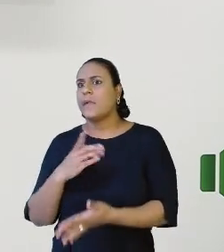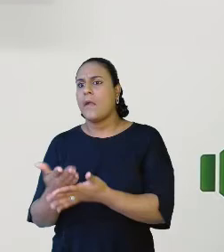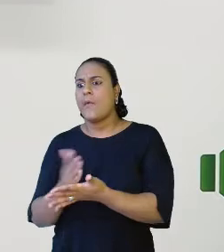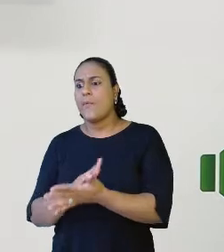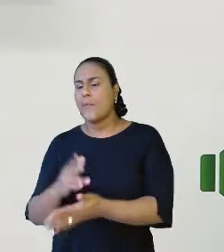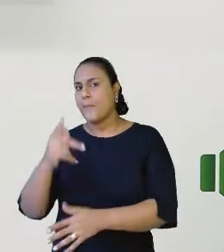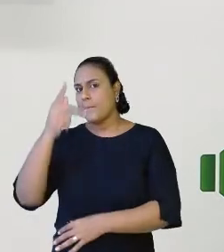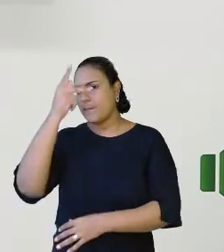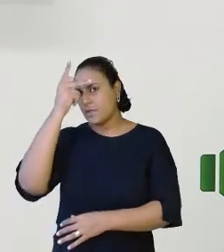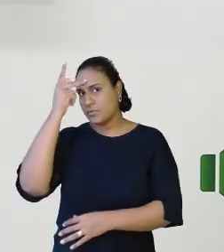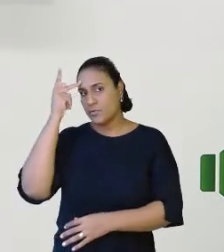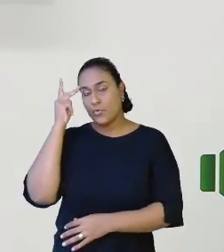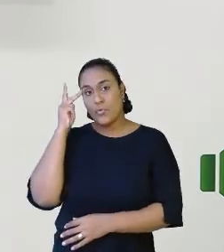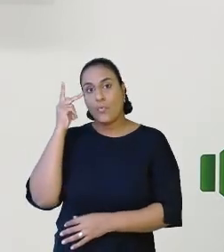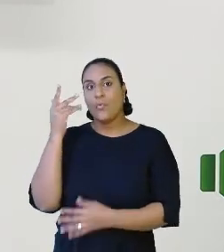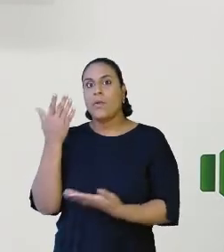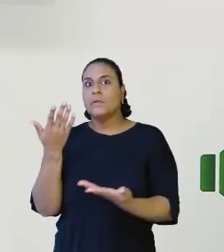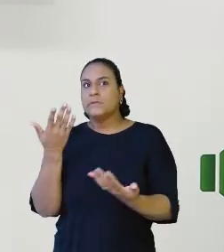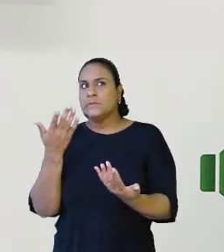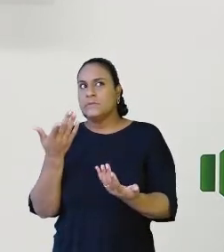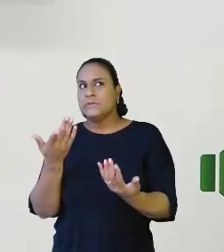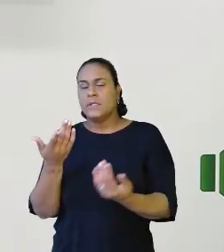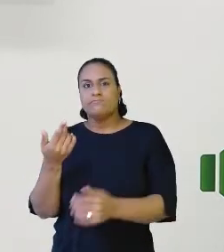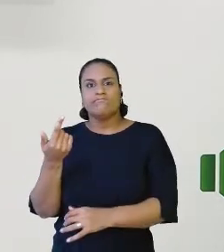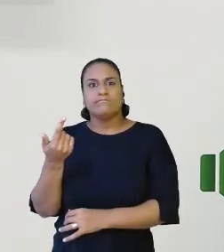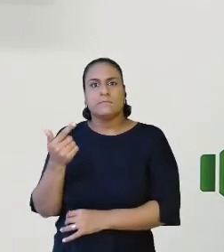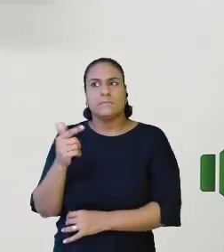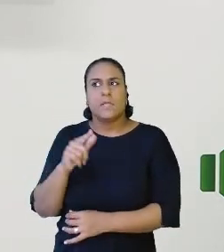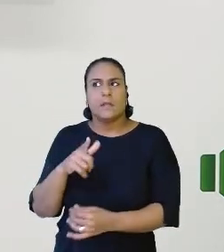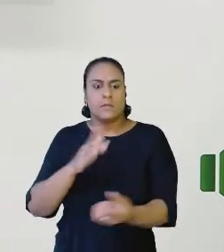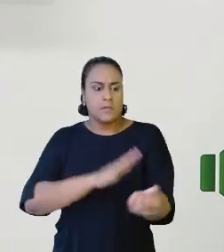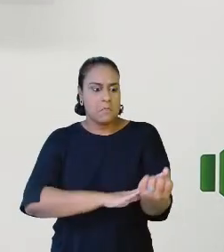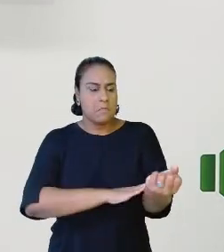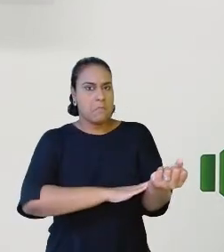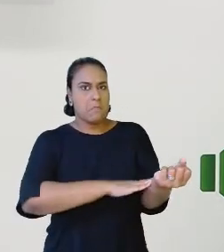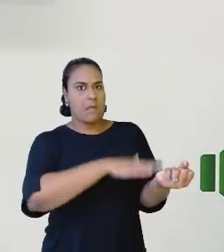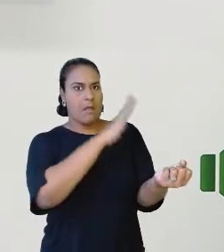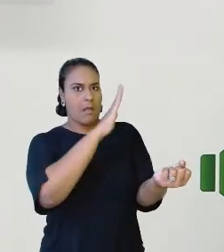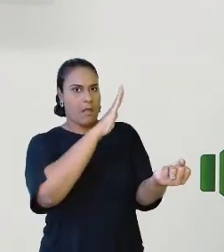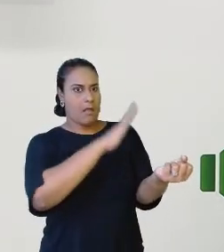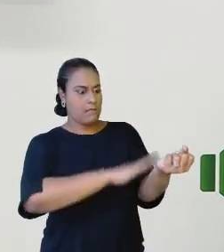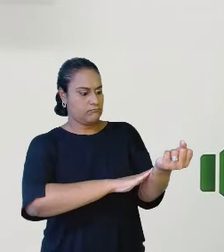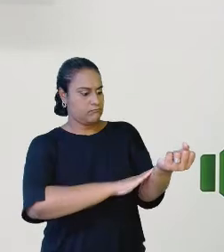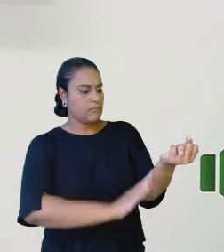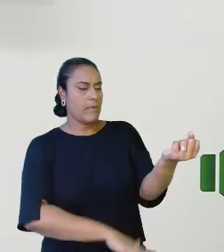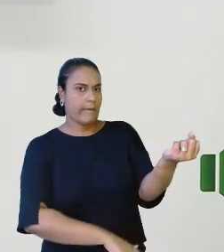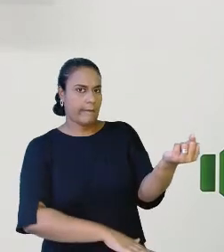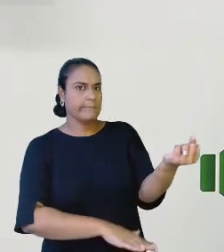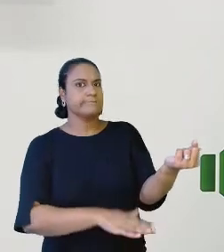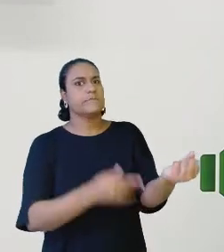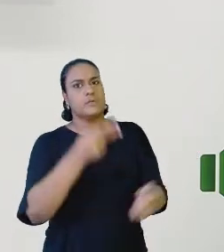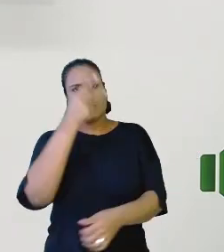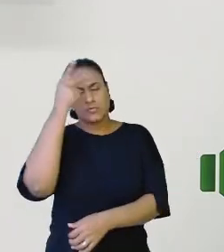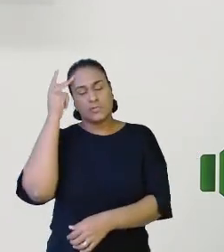pessoas terem essas alterações na pressão sanguínea. Pessoas que têm esses problemas